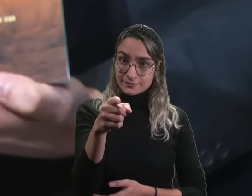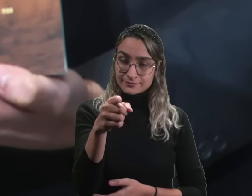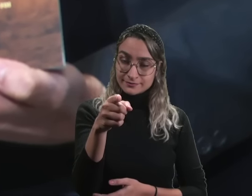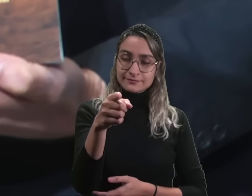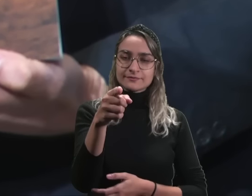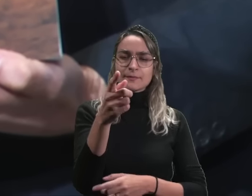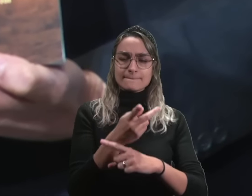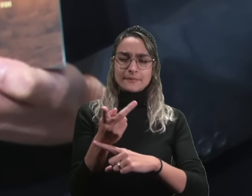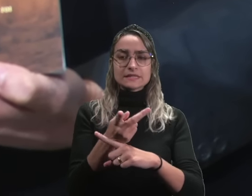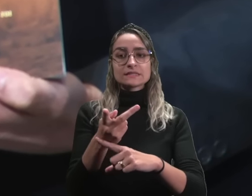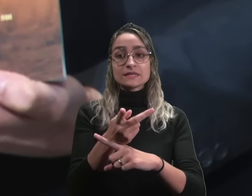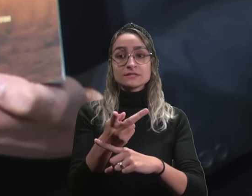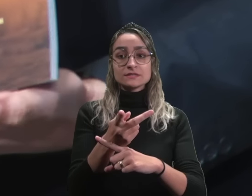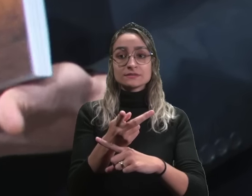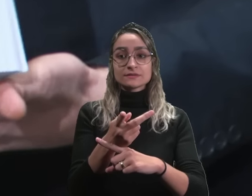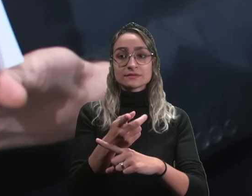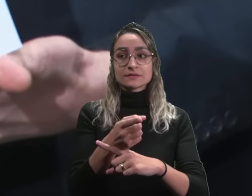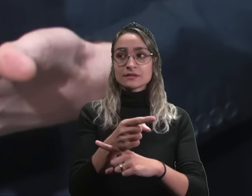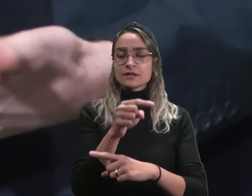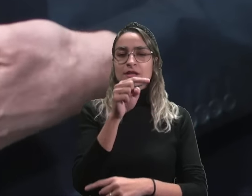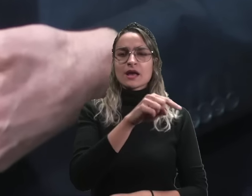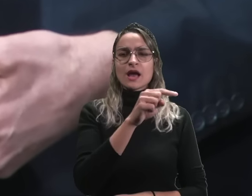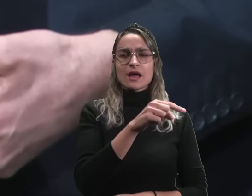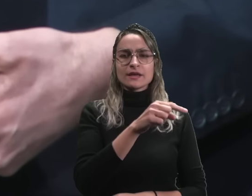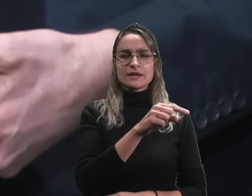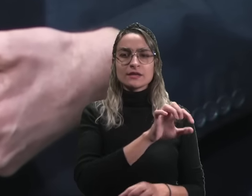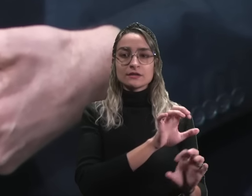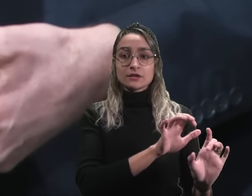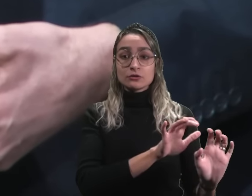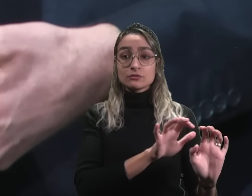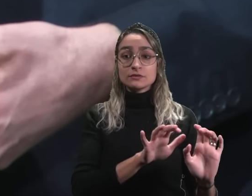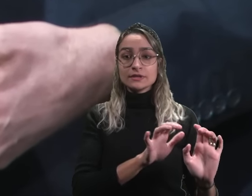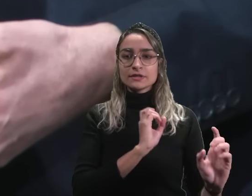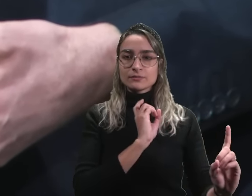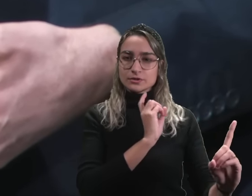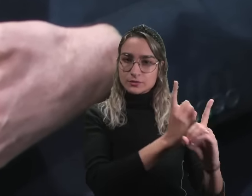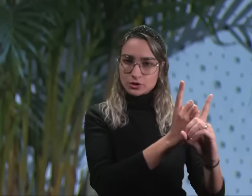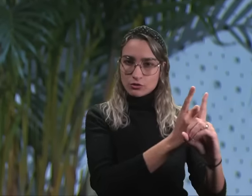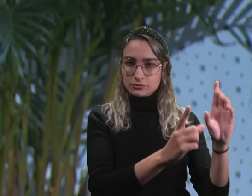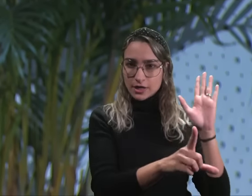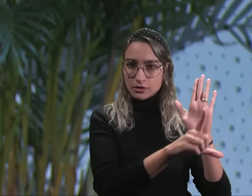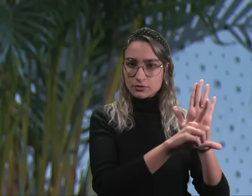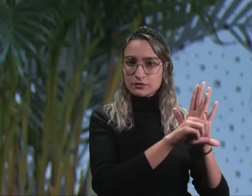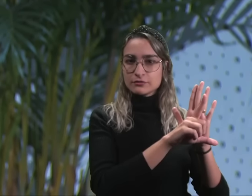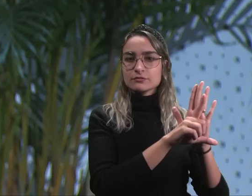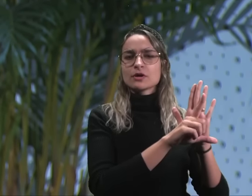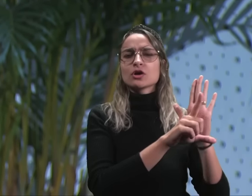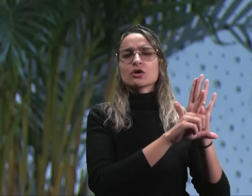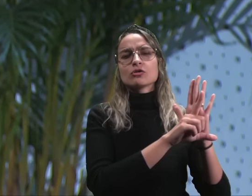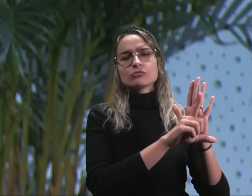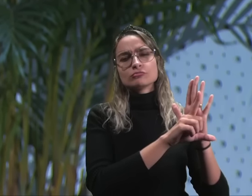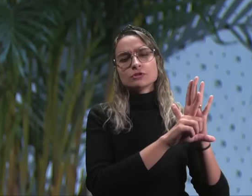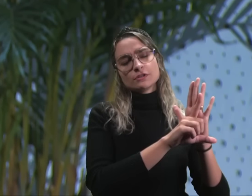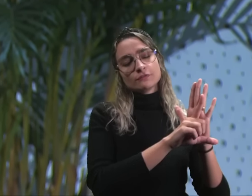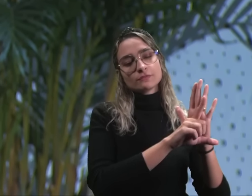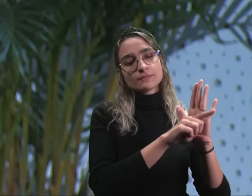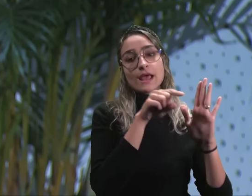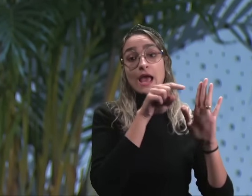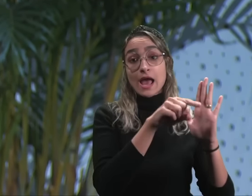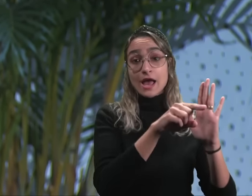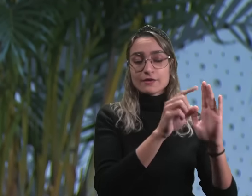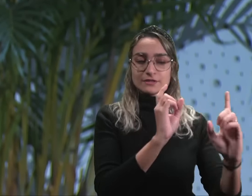material e e ver a história não é um livro qualquer é um livro de algumas poucas páginas somente como você pode ver aqui